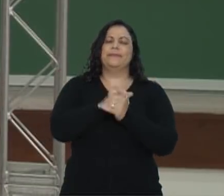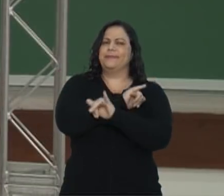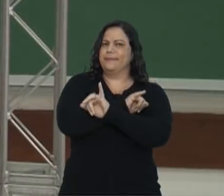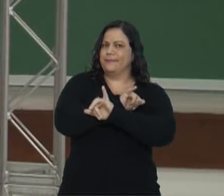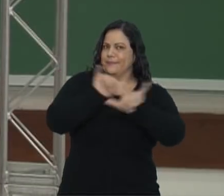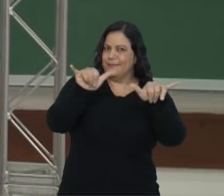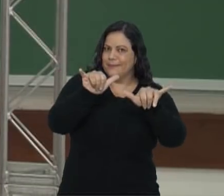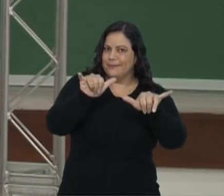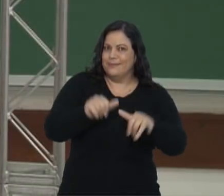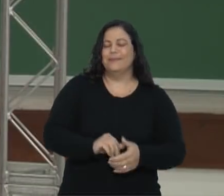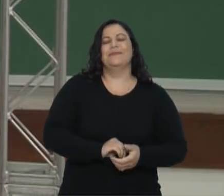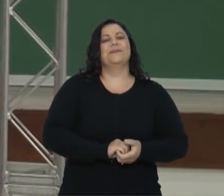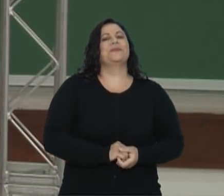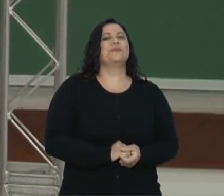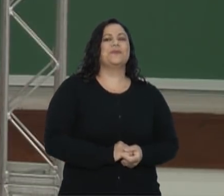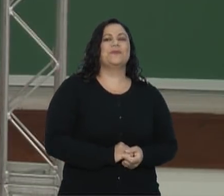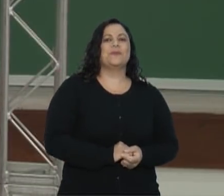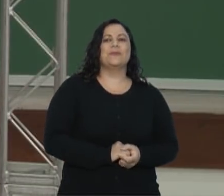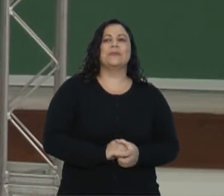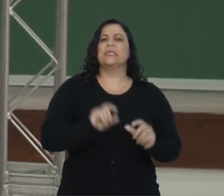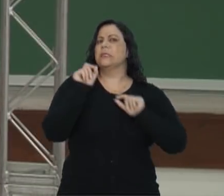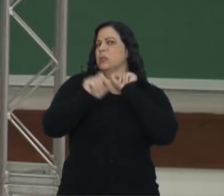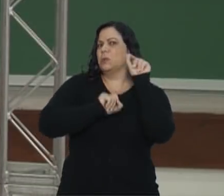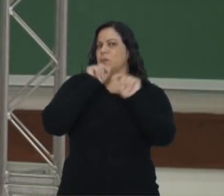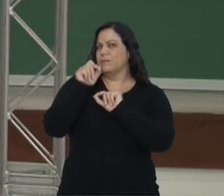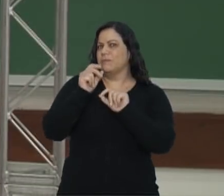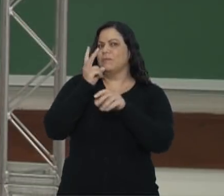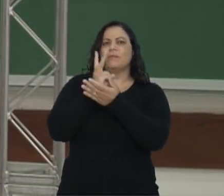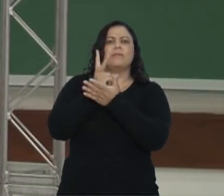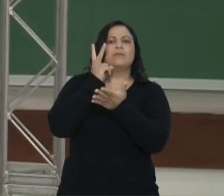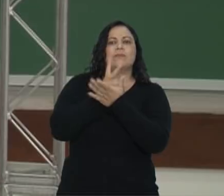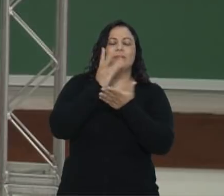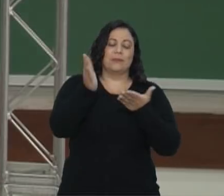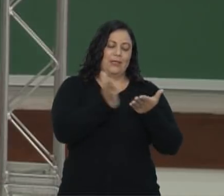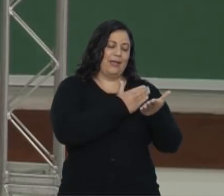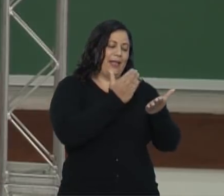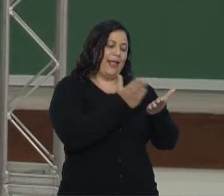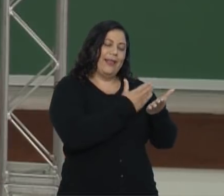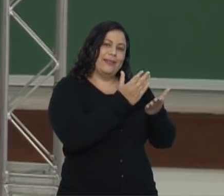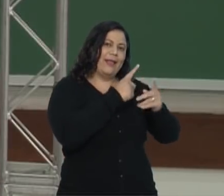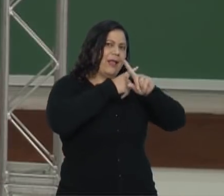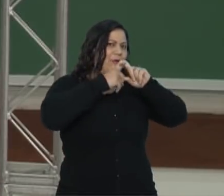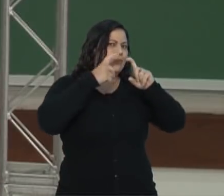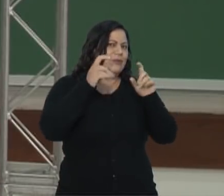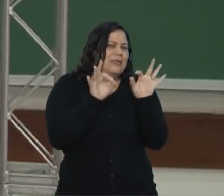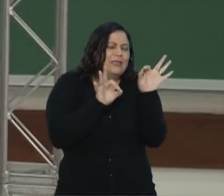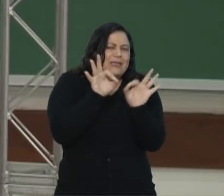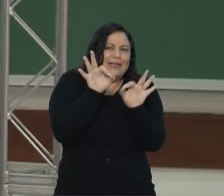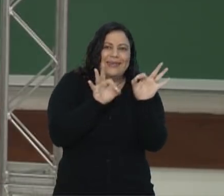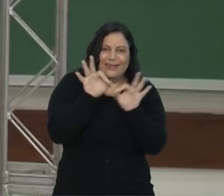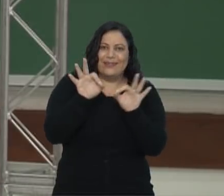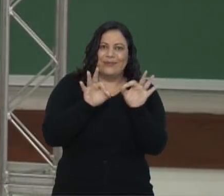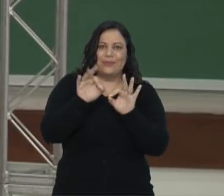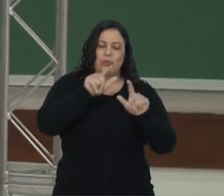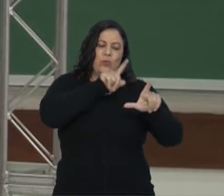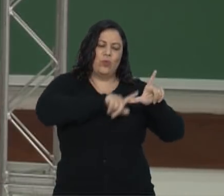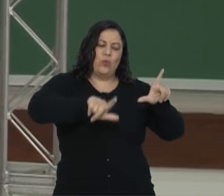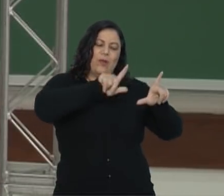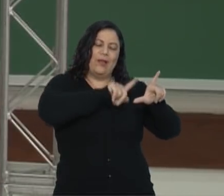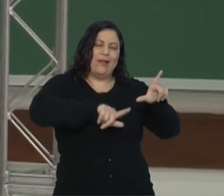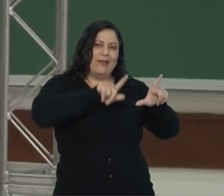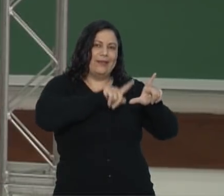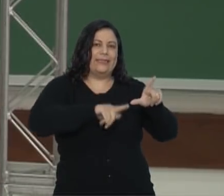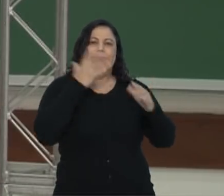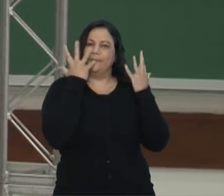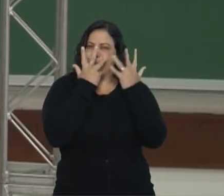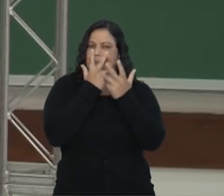recadinhos? Bom, qual que é o nosso recadinho de sempre? Caderno de ciências super caprichado, com letrinha em dia,